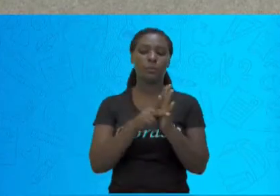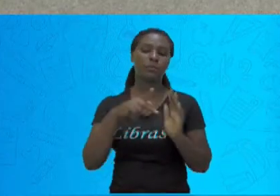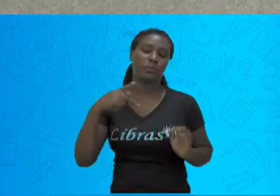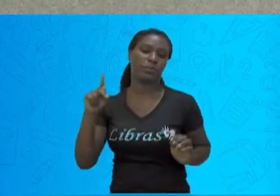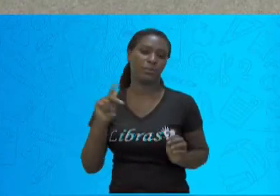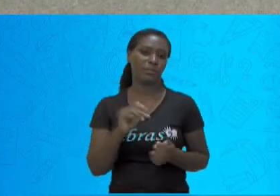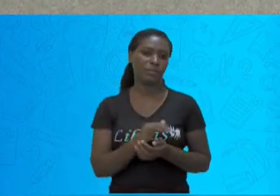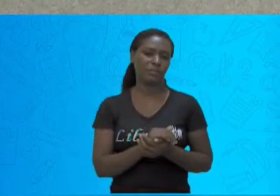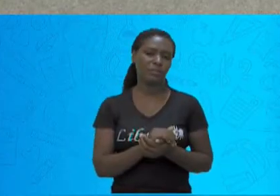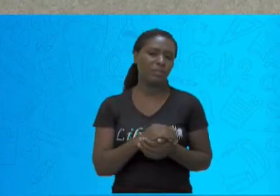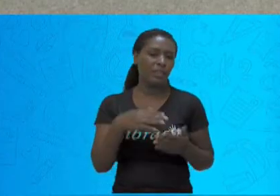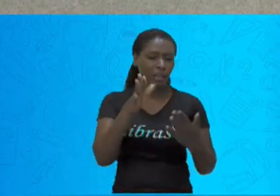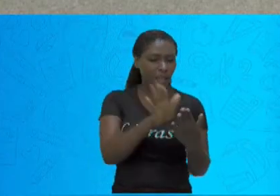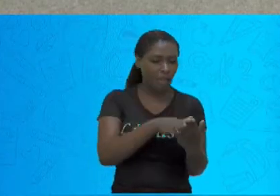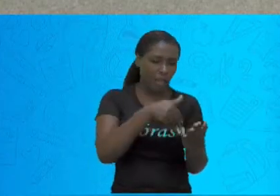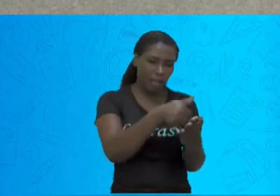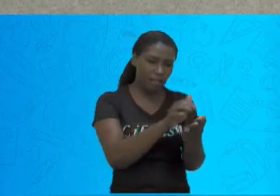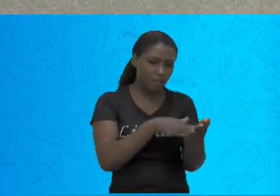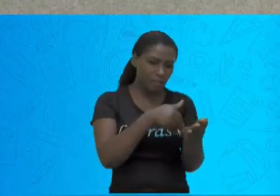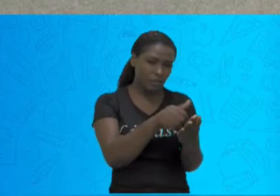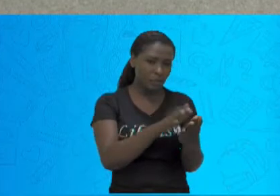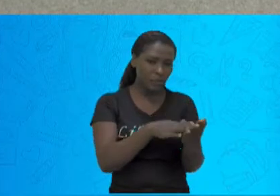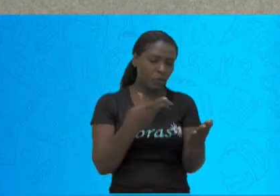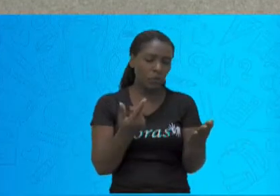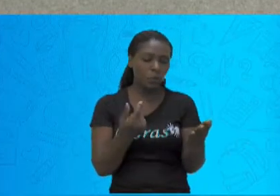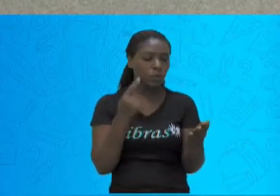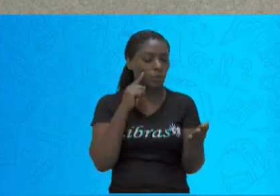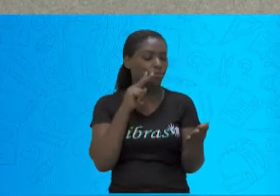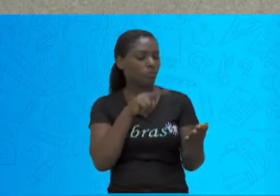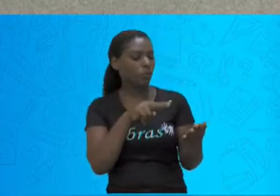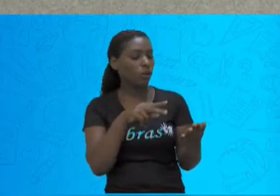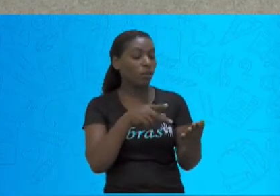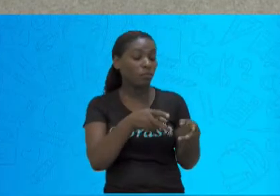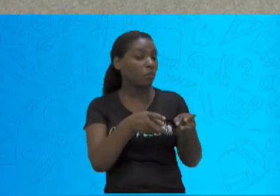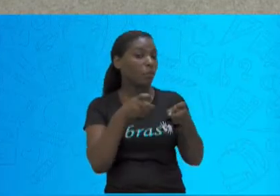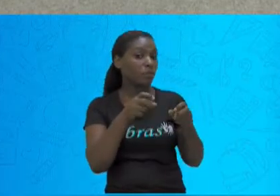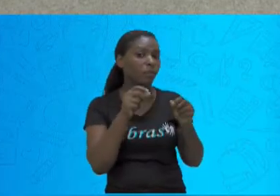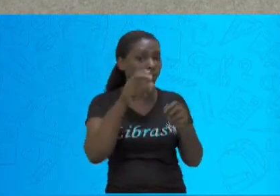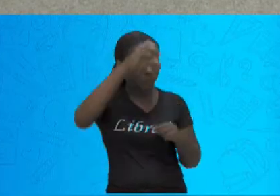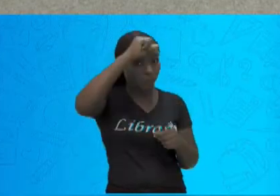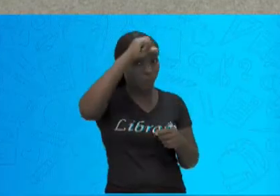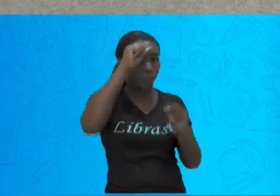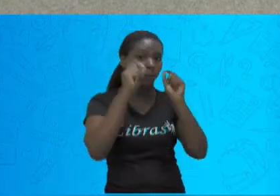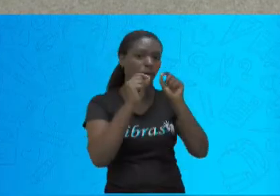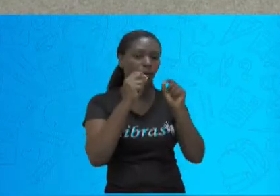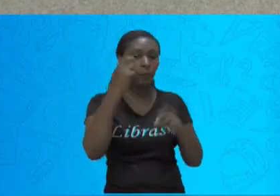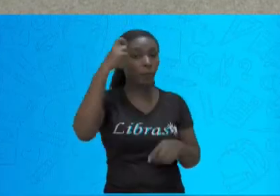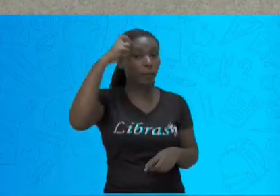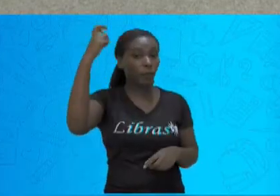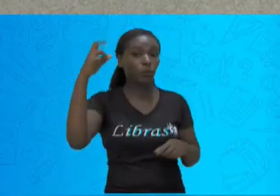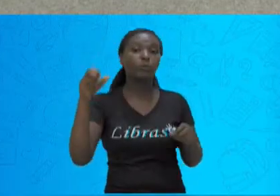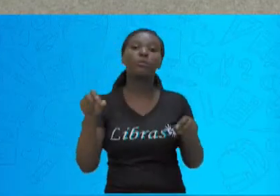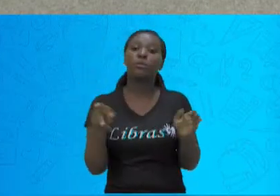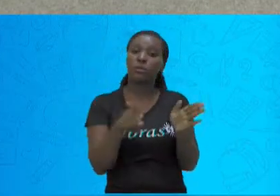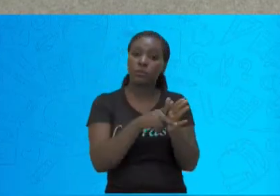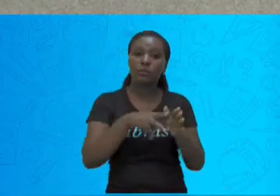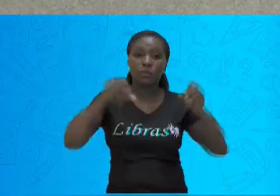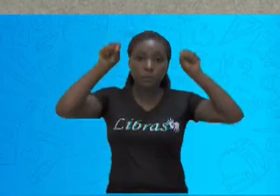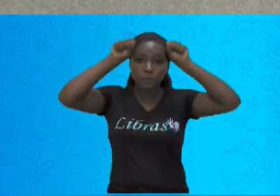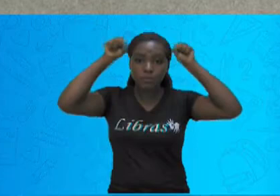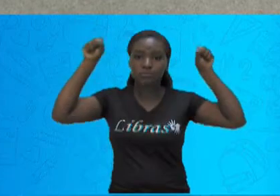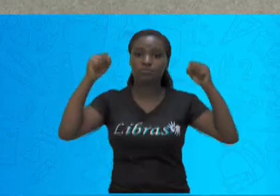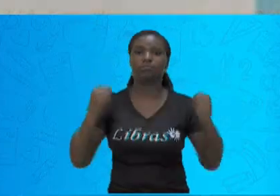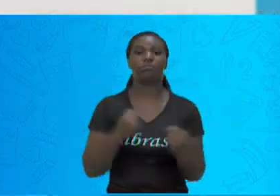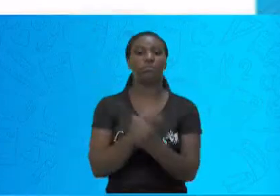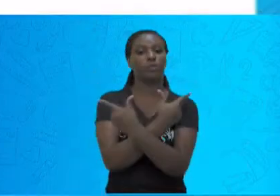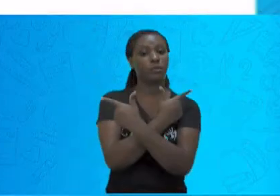dessas pinturas que nós aprendemos sobre essa cultura. Os maias, eles